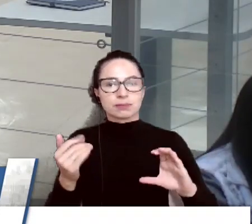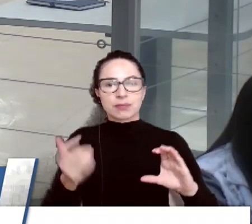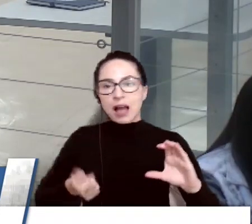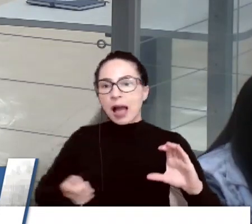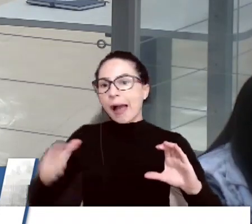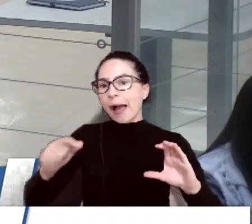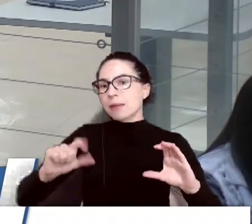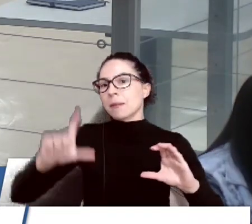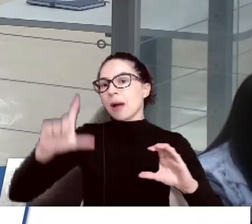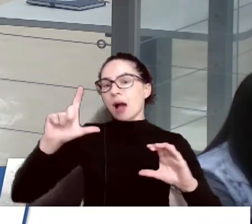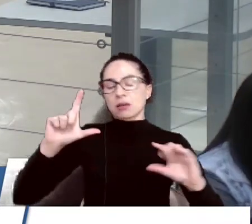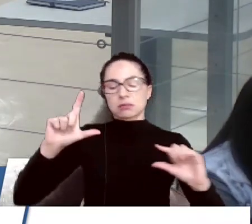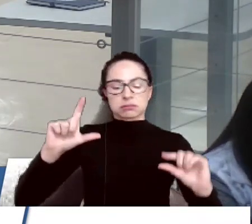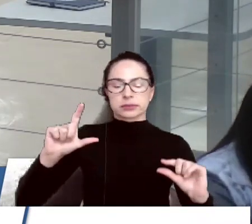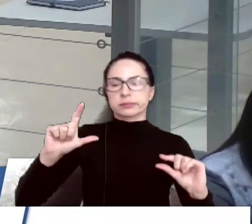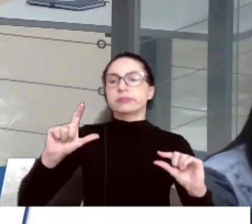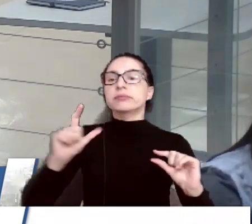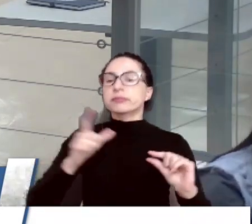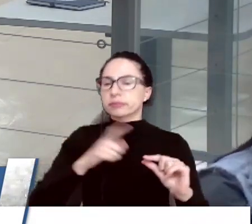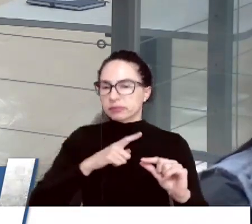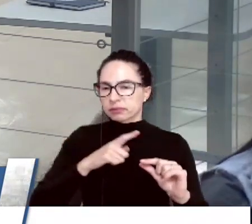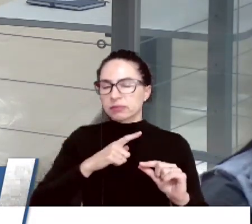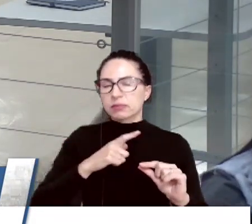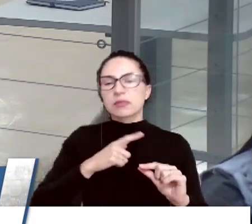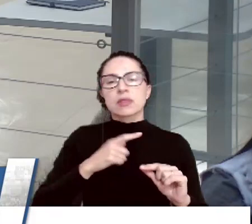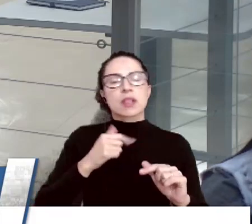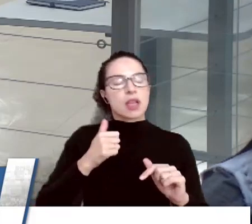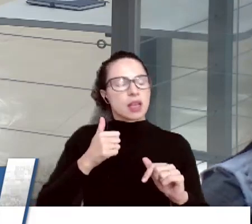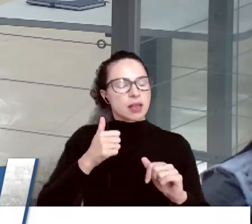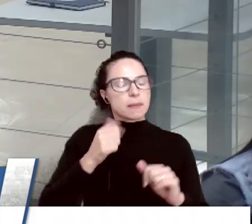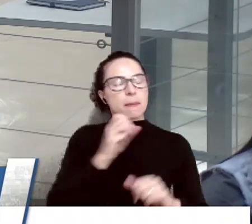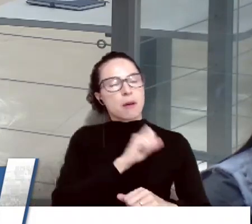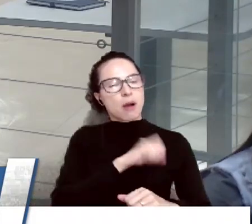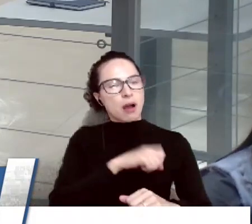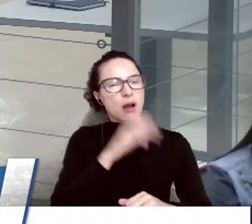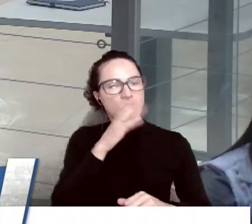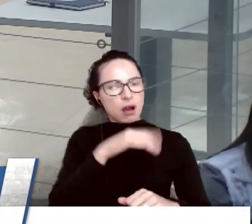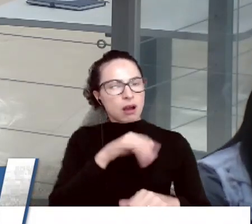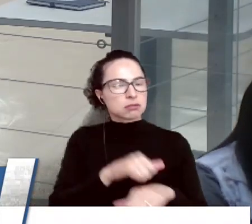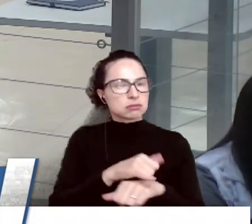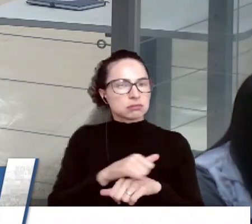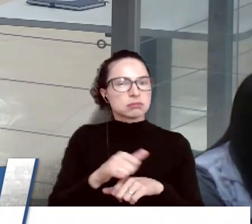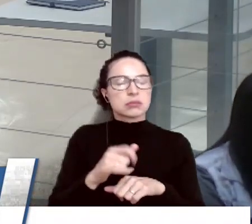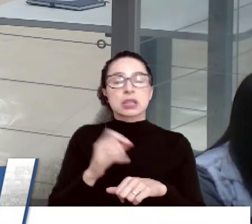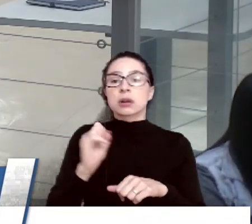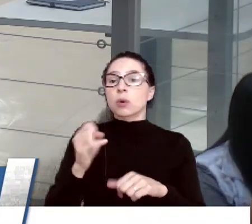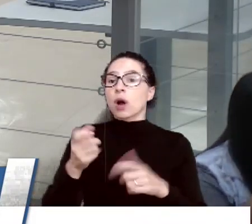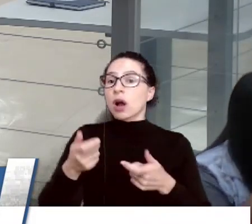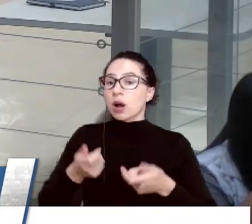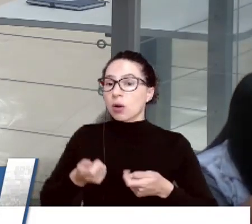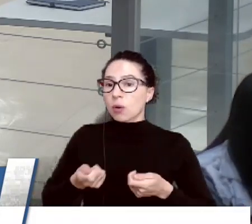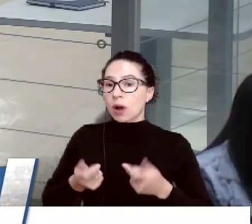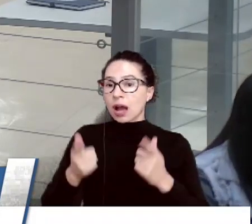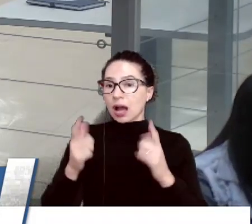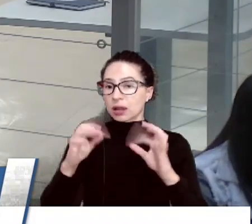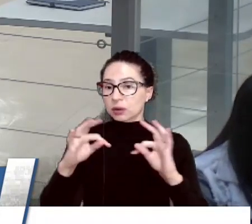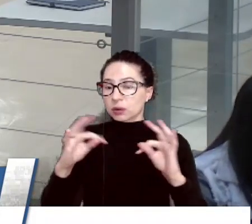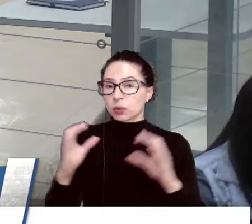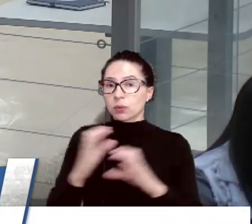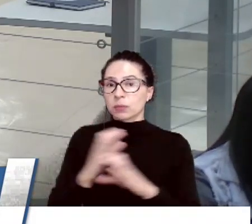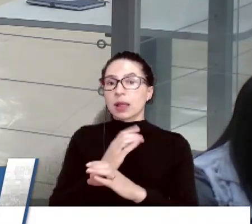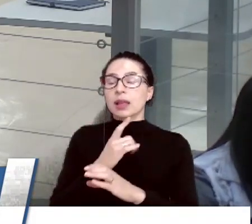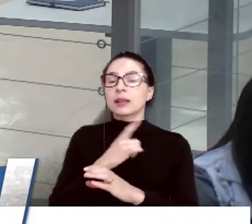há manipulação, sim. E quando a despesa total é maior, há um